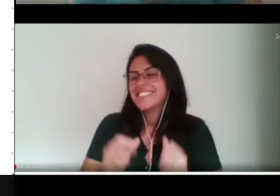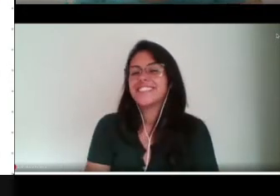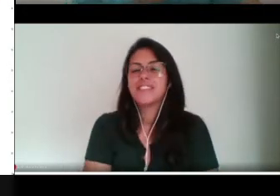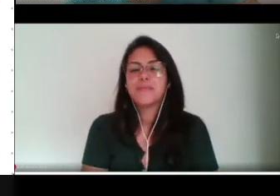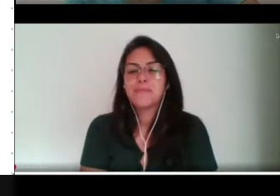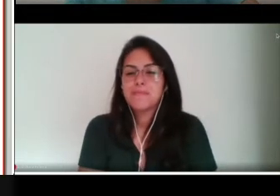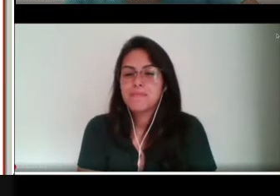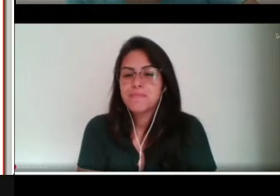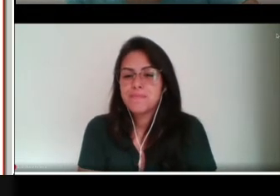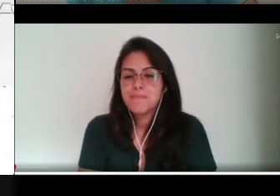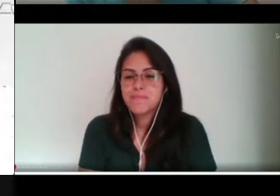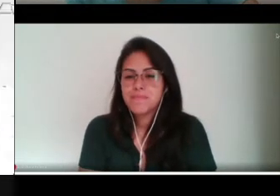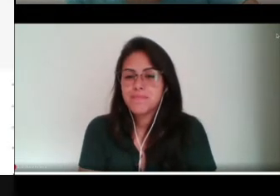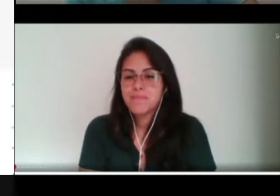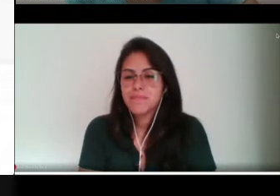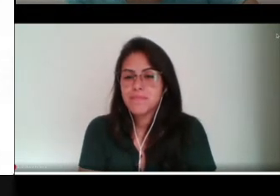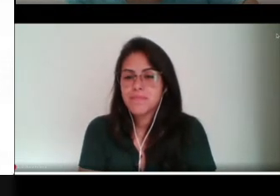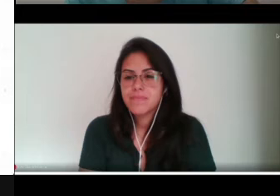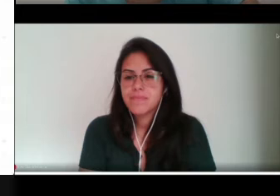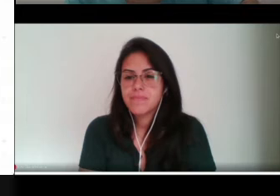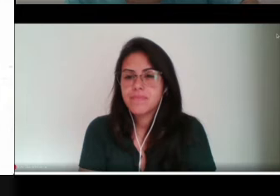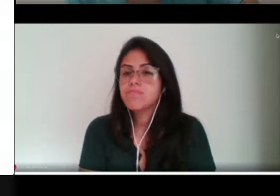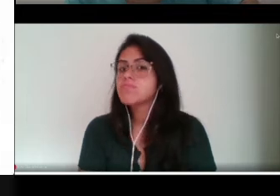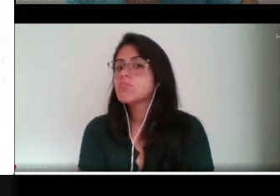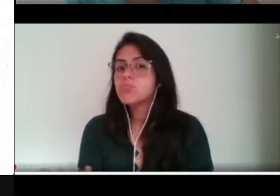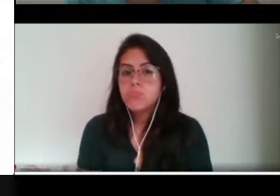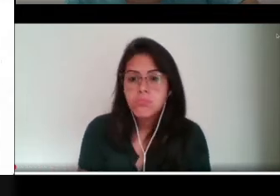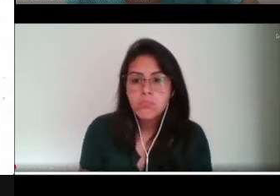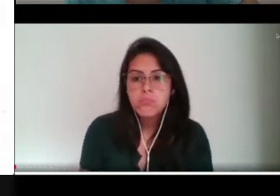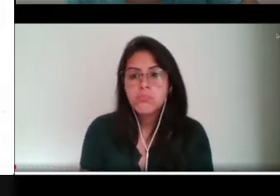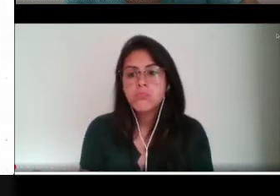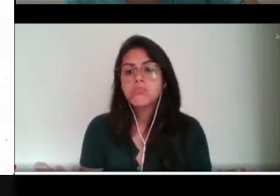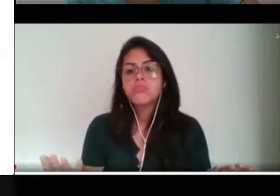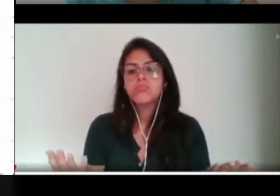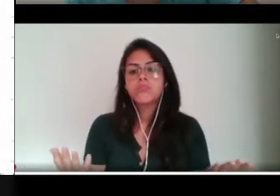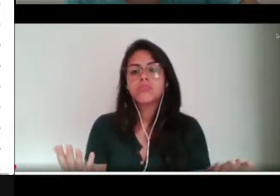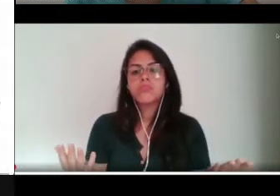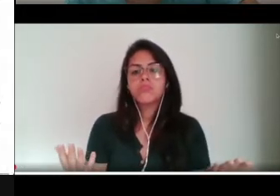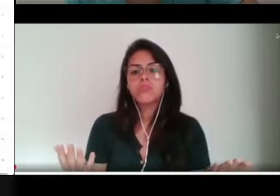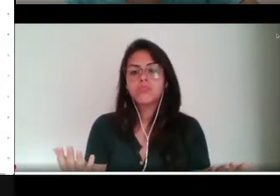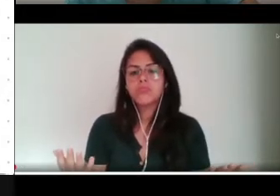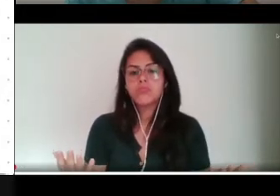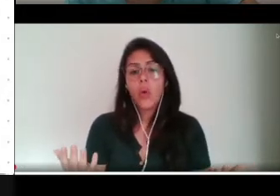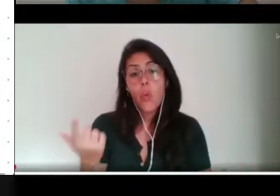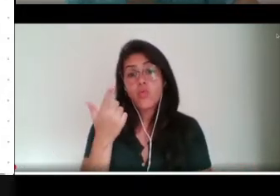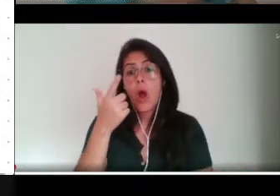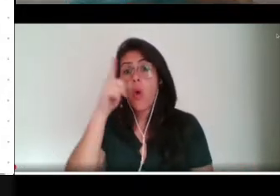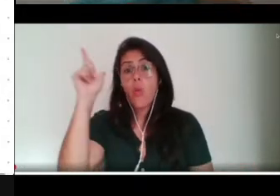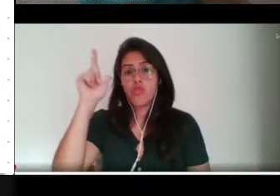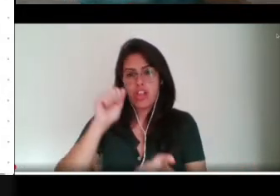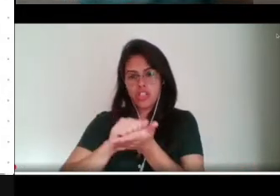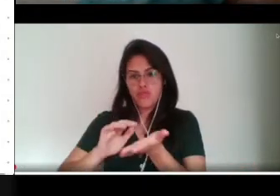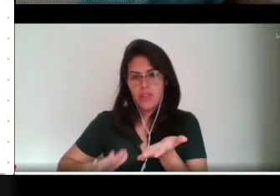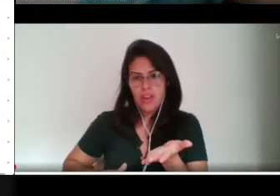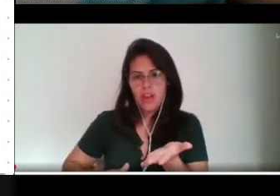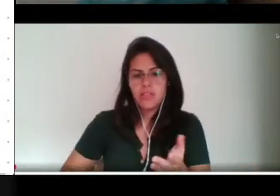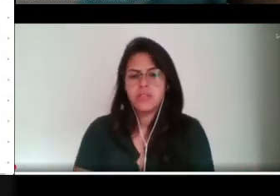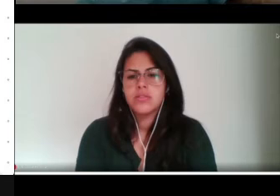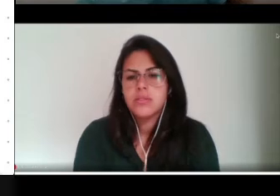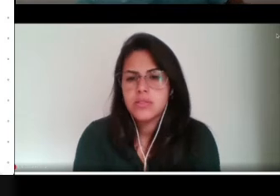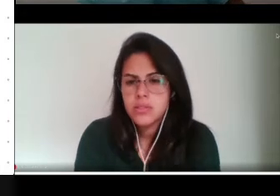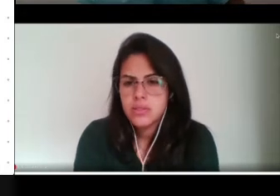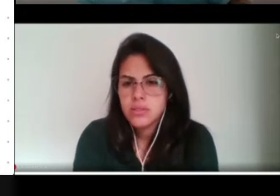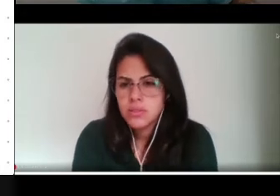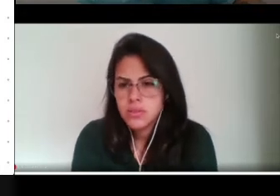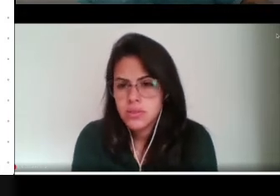O outro exercício que o pessoal me mandou tem a ver com essa mesma análise de gráfico que a gente acabou de fazer, viu,